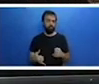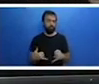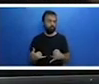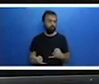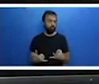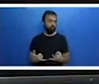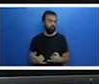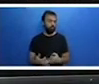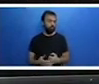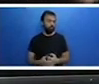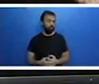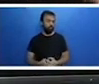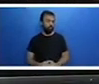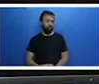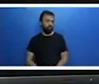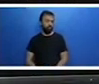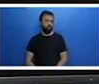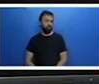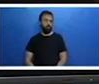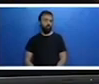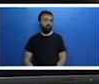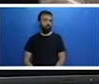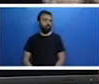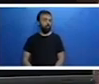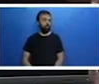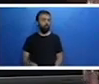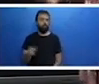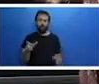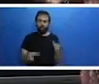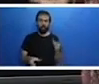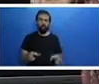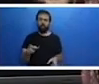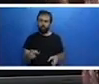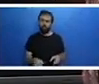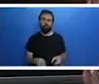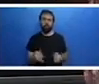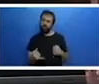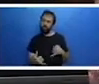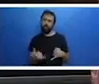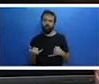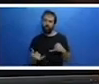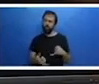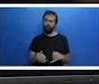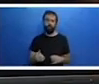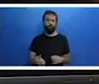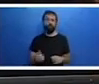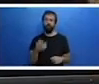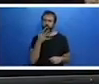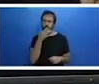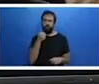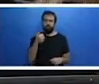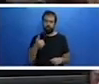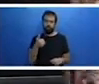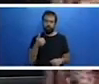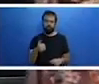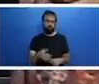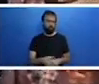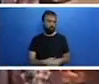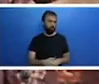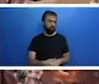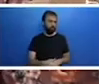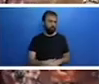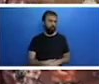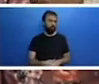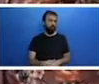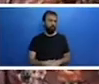para vocês, só para vocês terem ciência, de pessoas que jogaram e jogam até hoje, pessoas novas e as mais velhas. Eu trouxe a